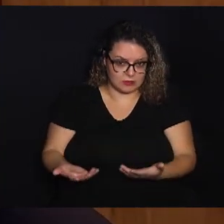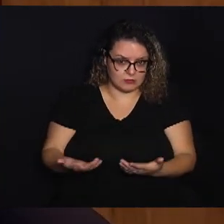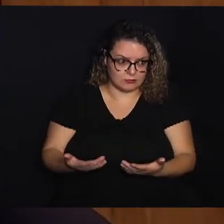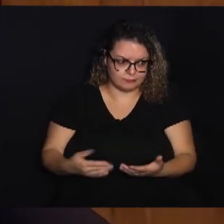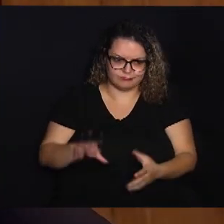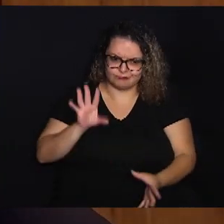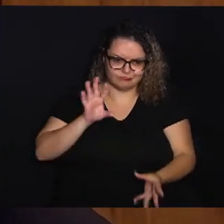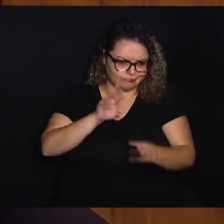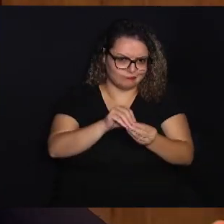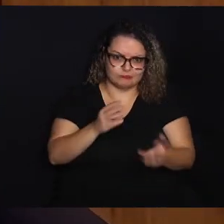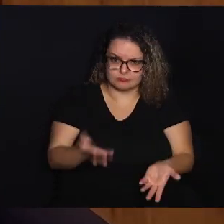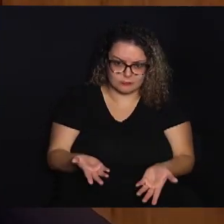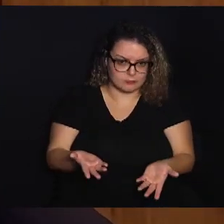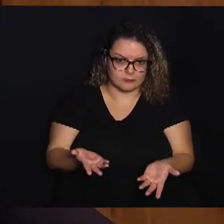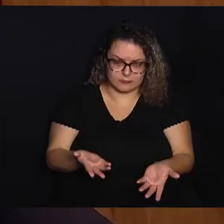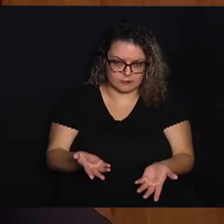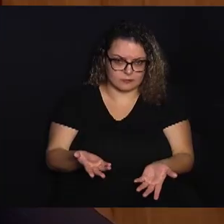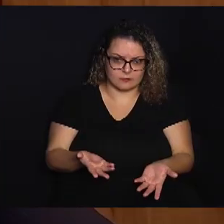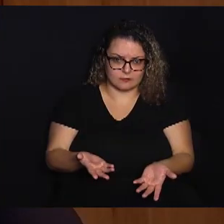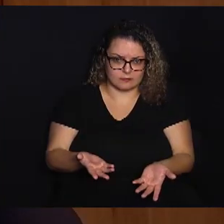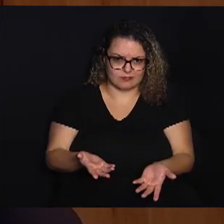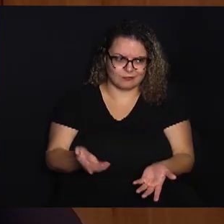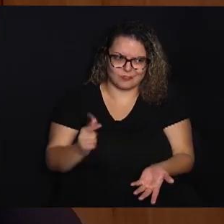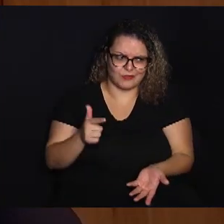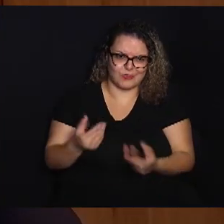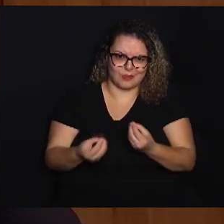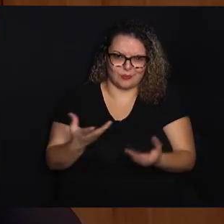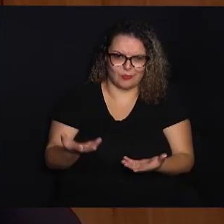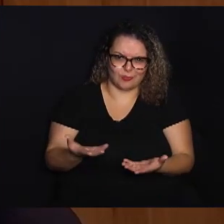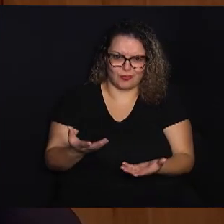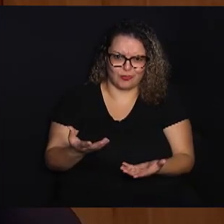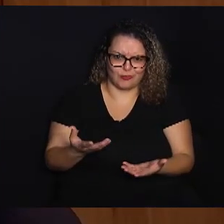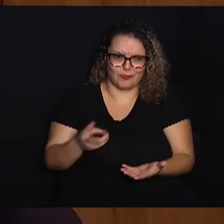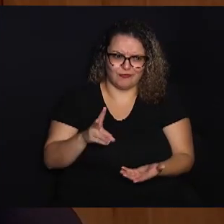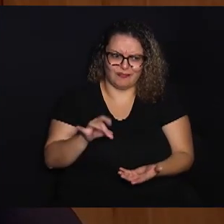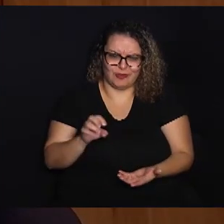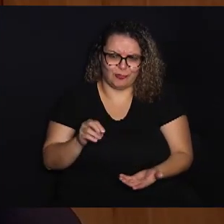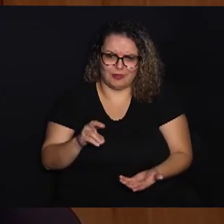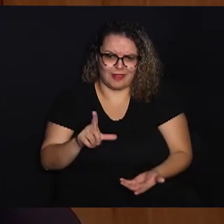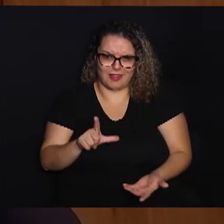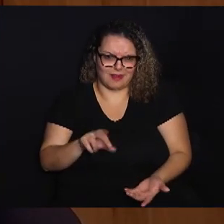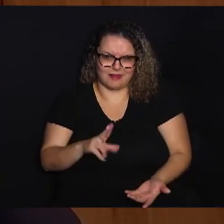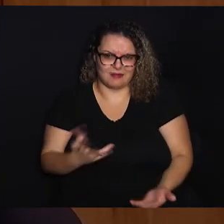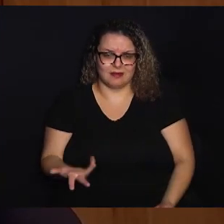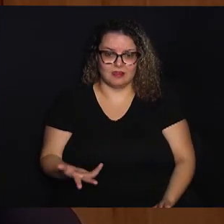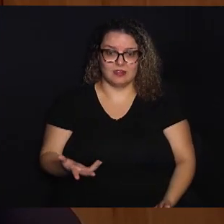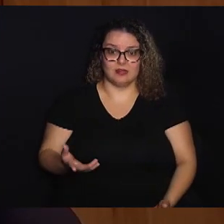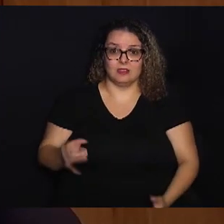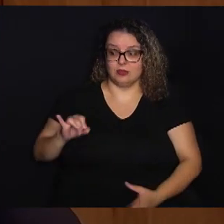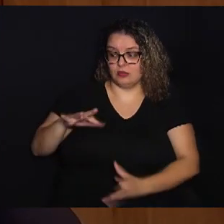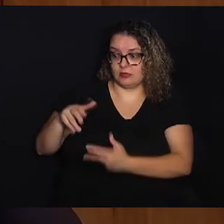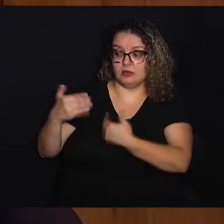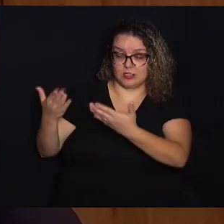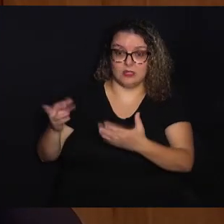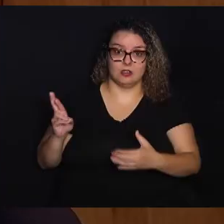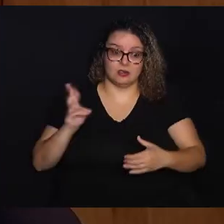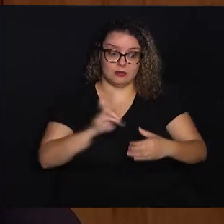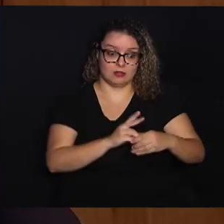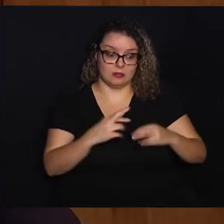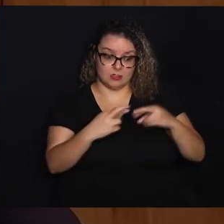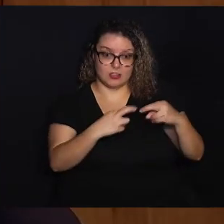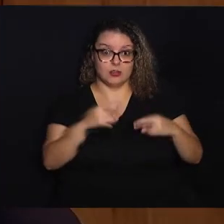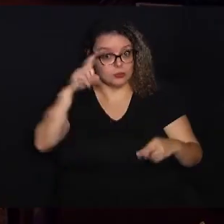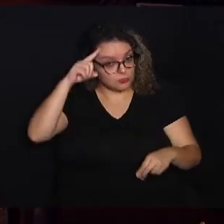à conclusão que não é violável. Entidades internacionais auditam as urnas no dia